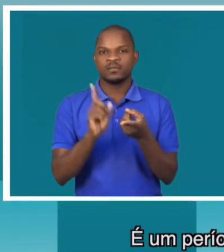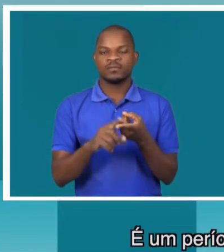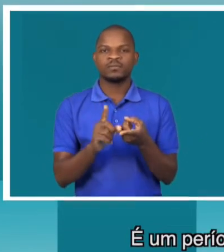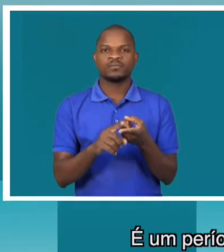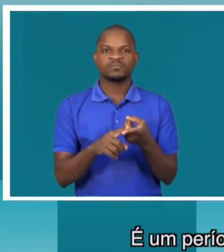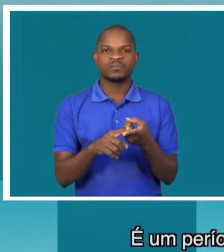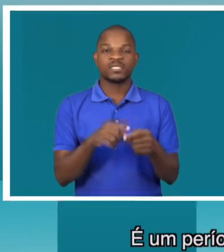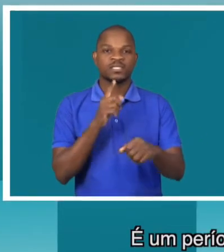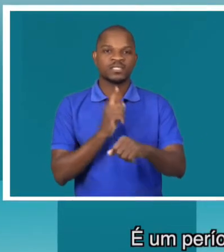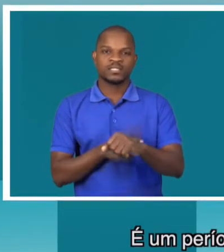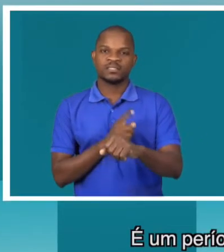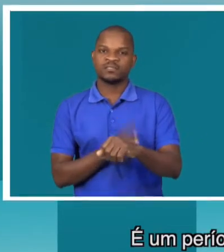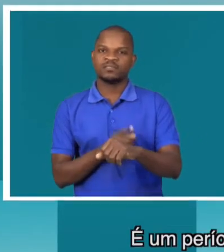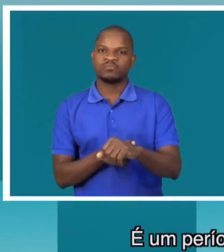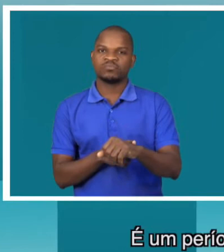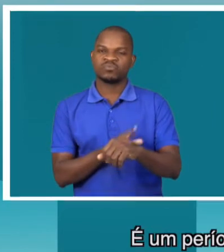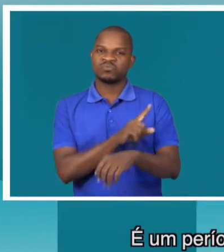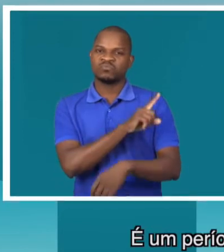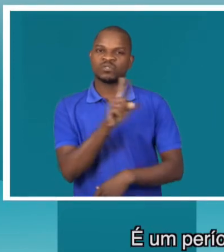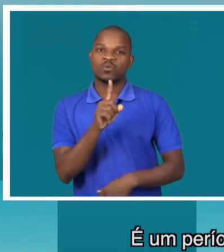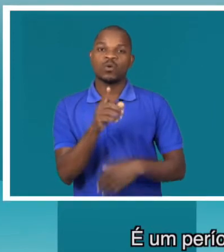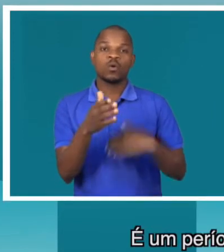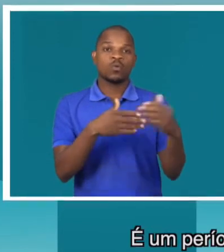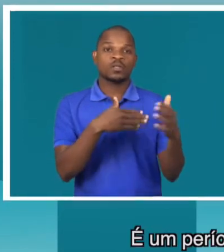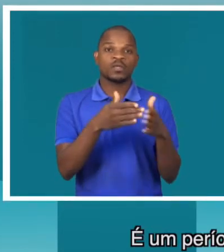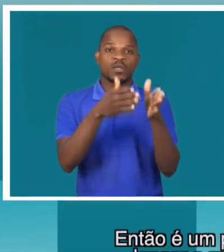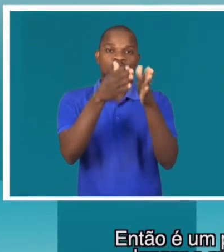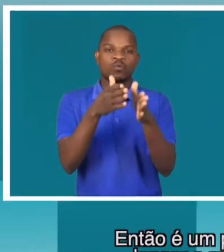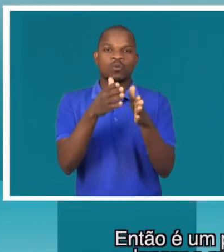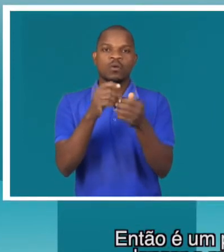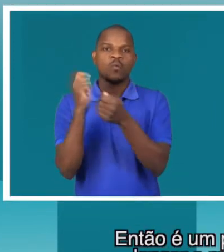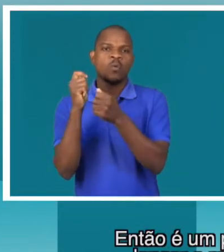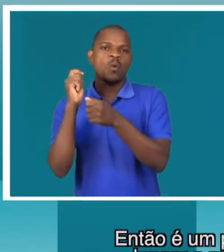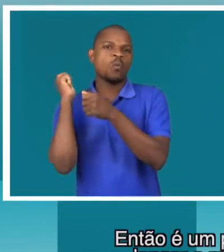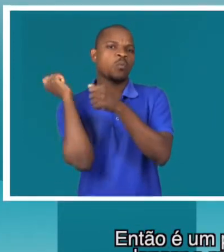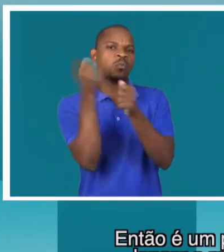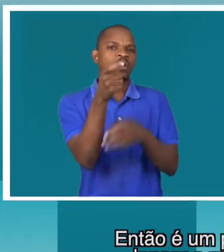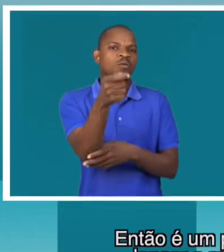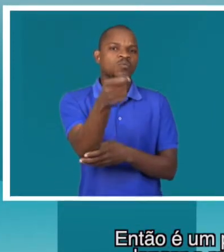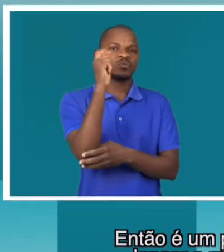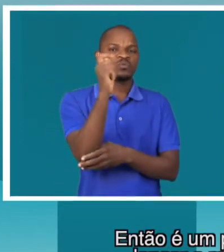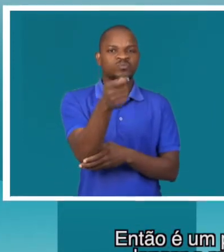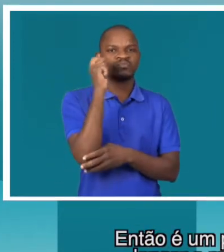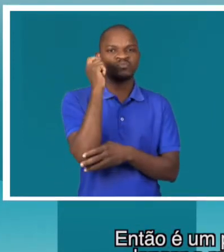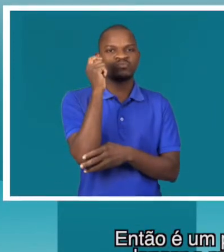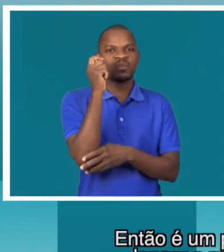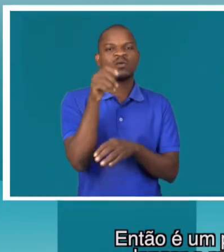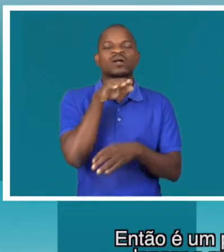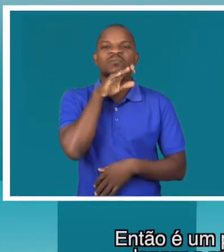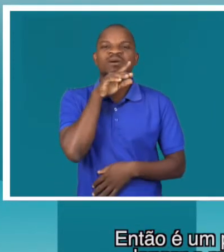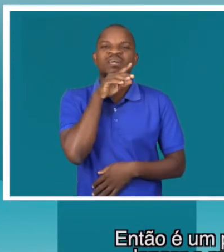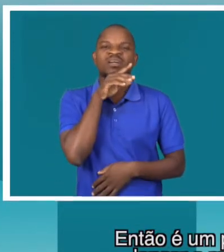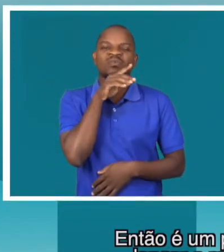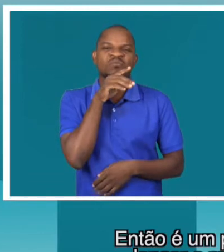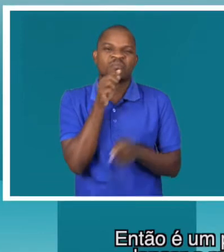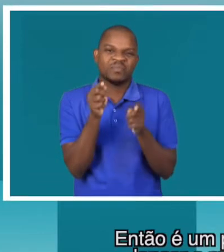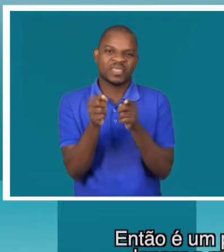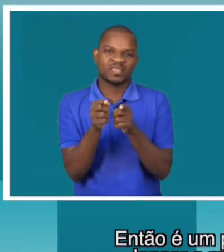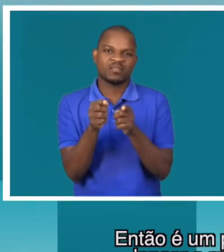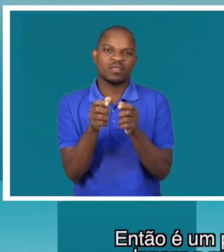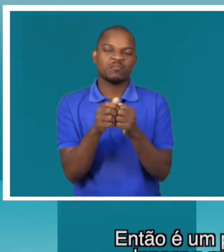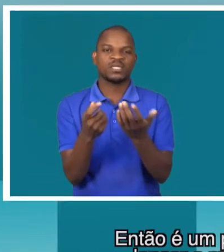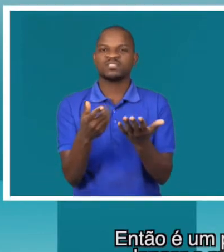faz desova e a reprodução em si, para bem dizer. Então, é um período em que qualquer um que for